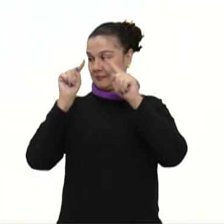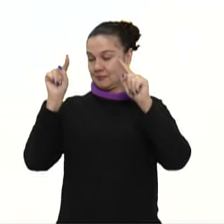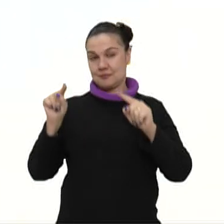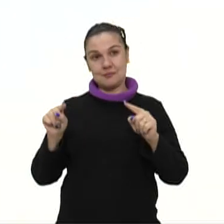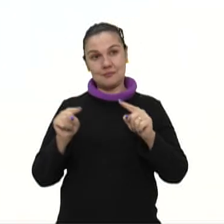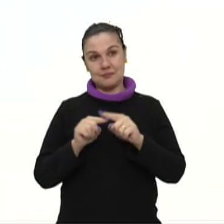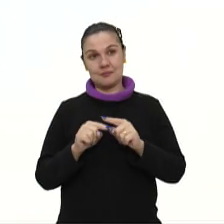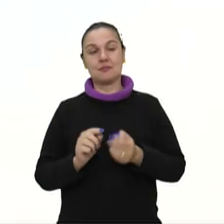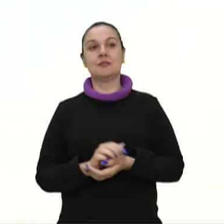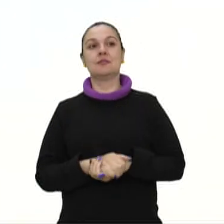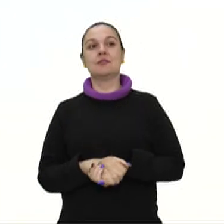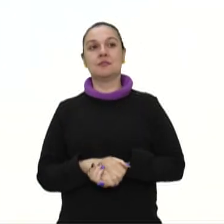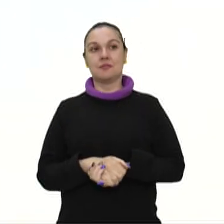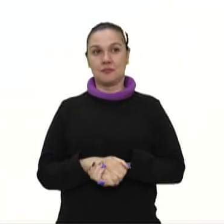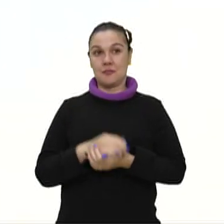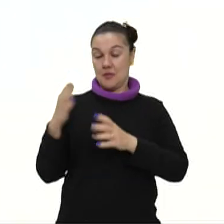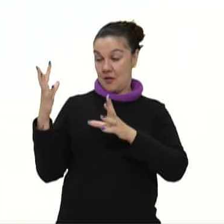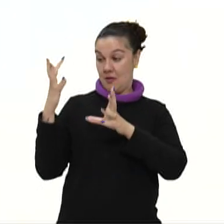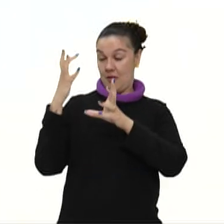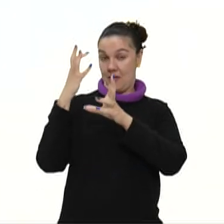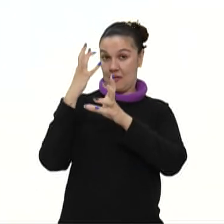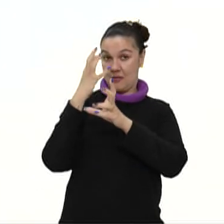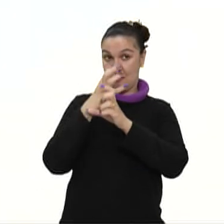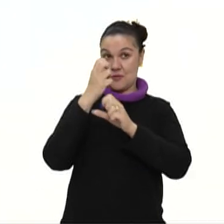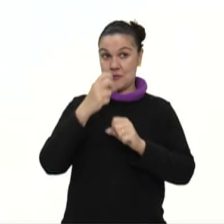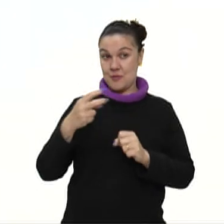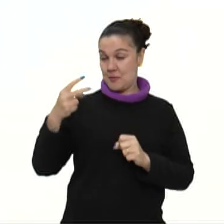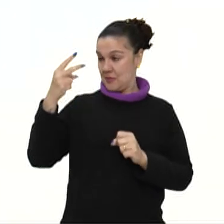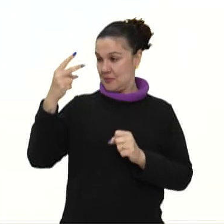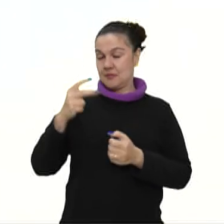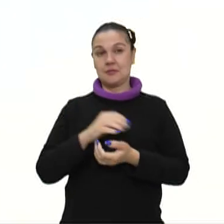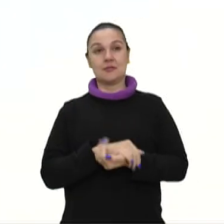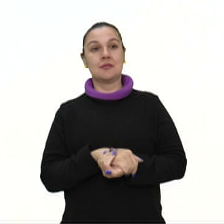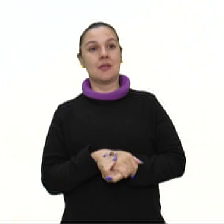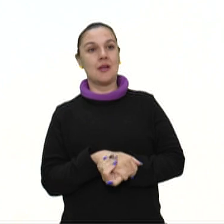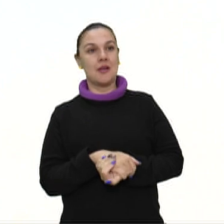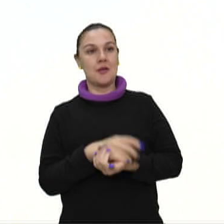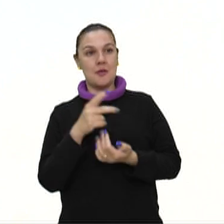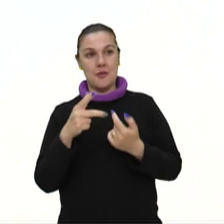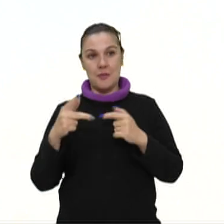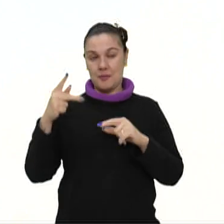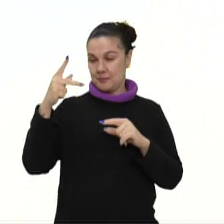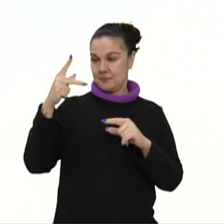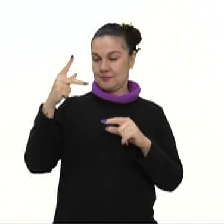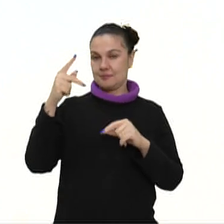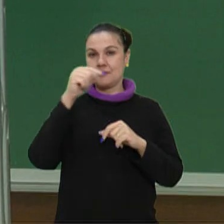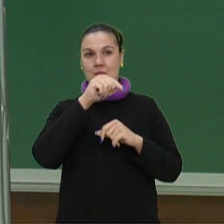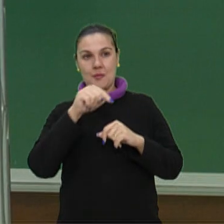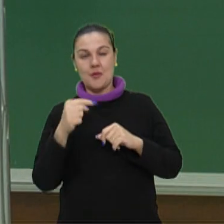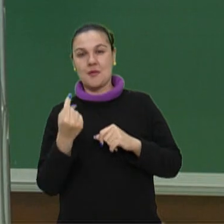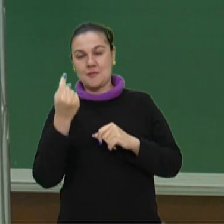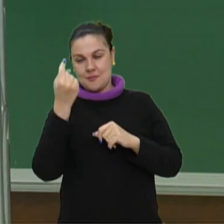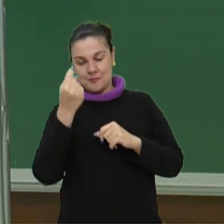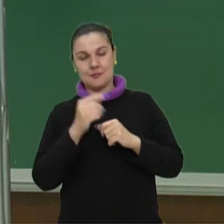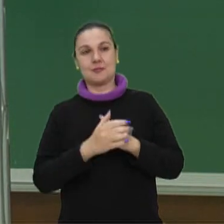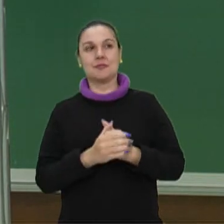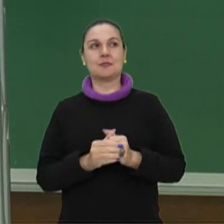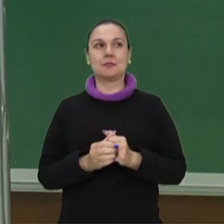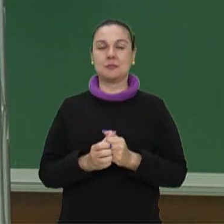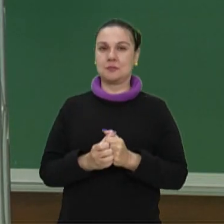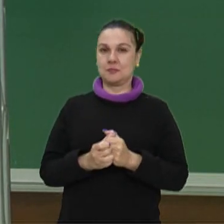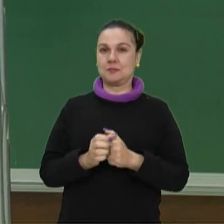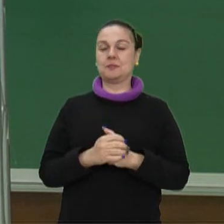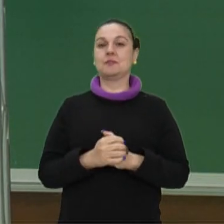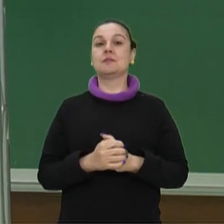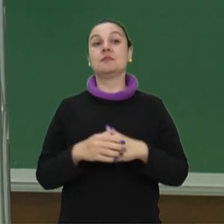Tá lá, peguei o valor da soma que eu encontrei ali no quadro, 2, e agora o produto que eu também encontrei ali no quadro, né,